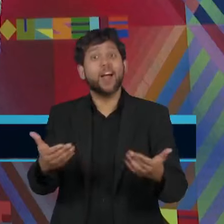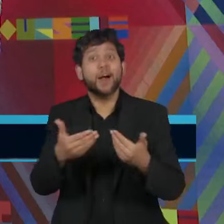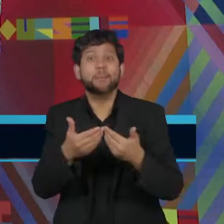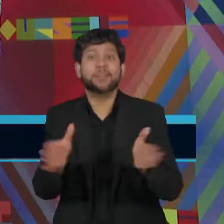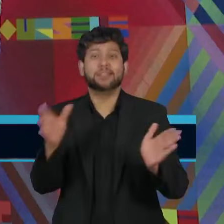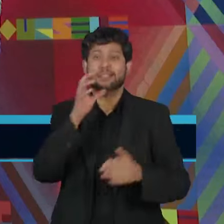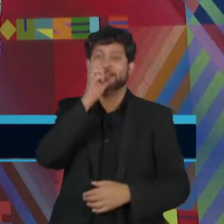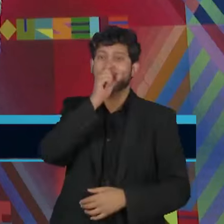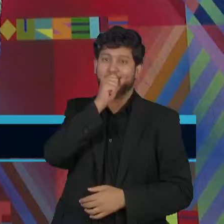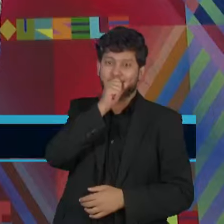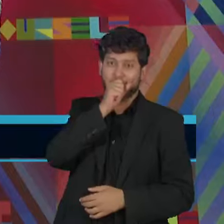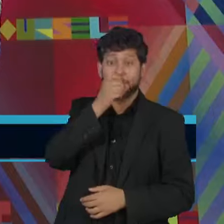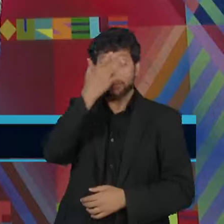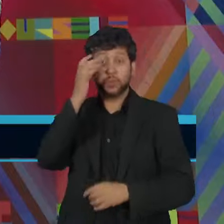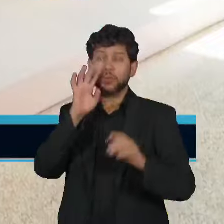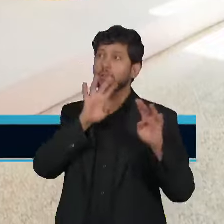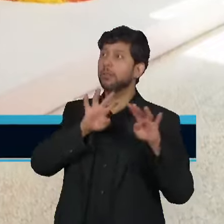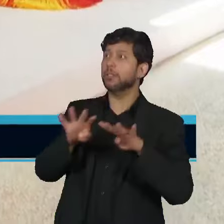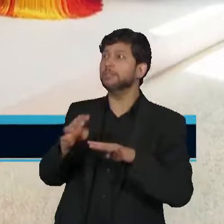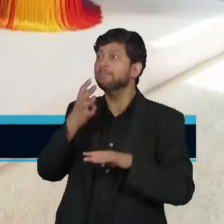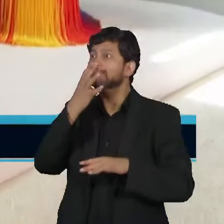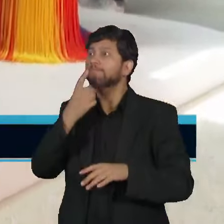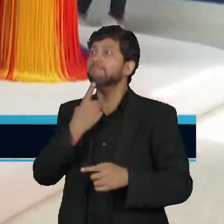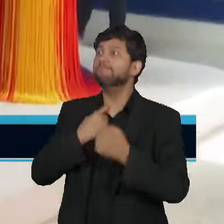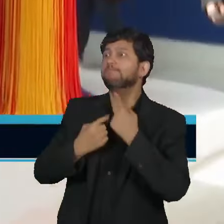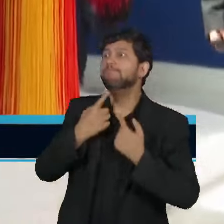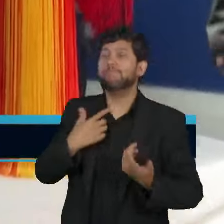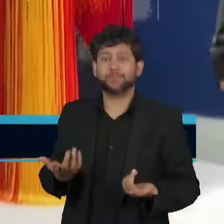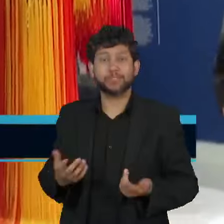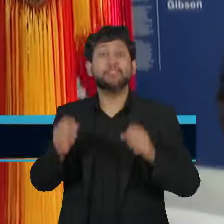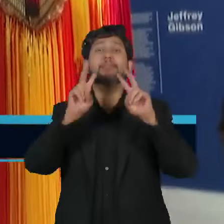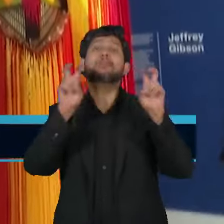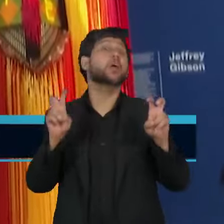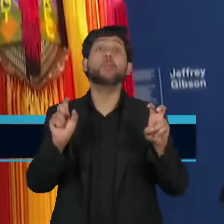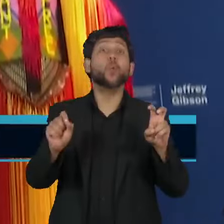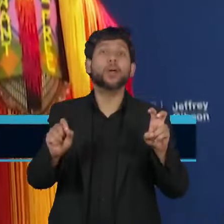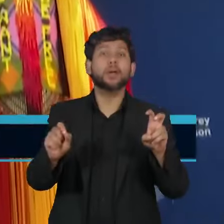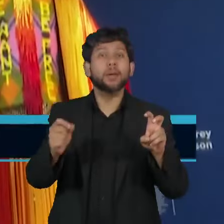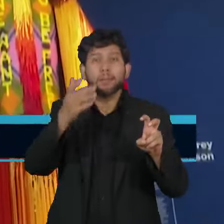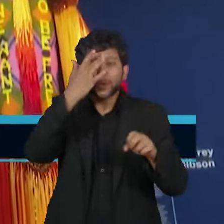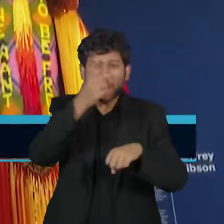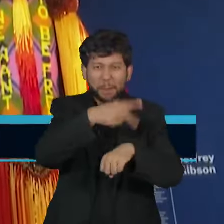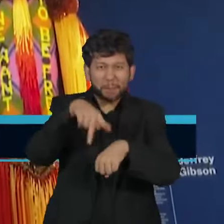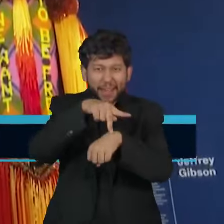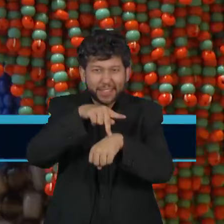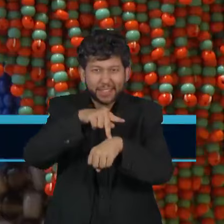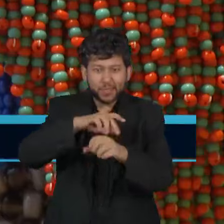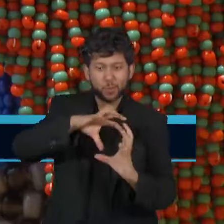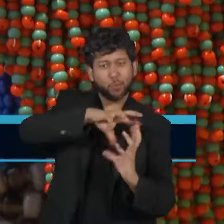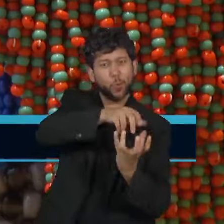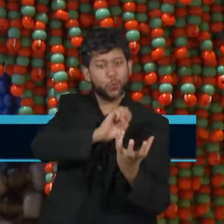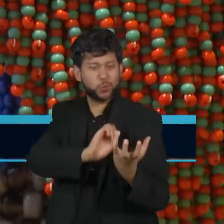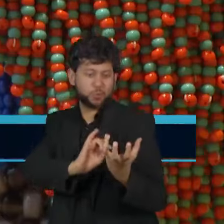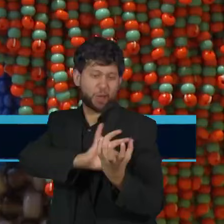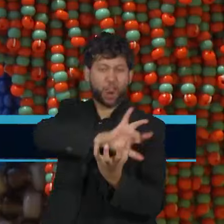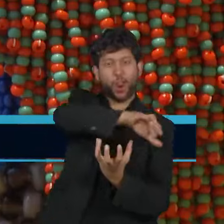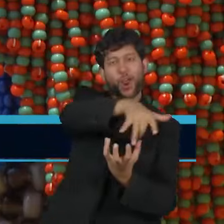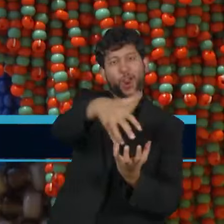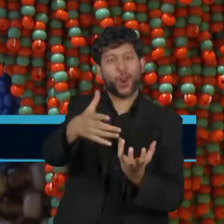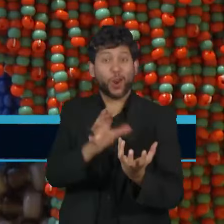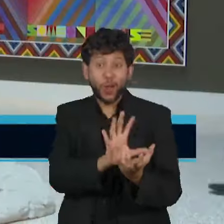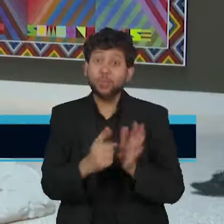cercada de grande expectativa sobre o lema estrangeiros em todo lugar ela faz uma homenagem à arte